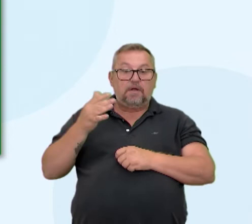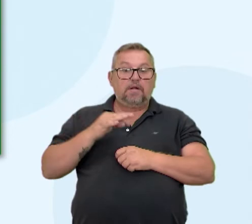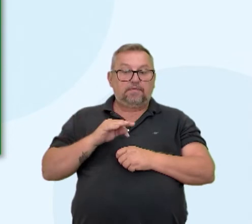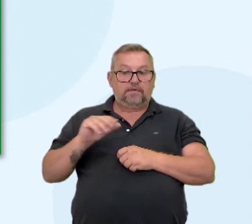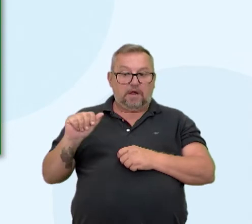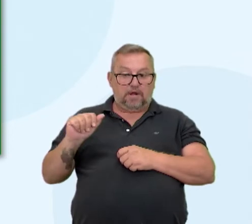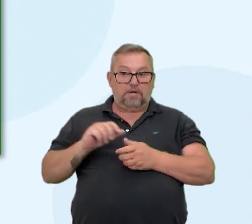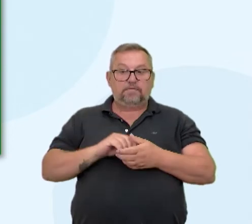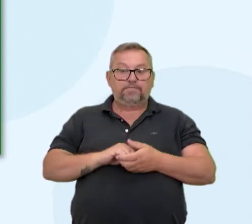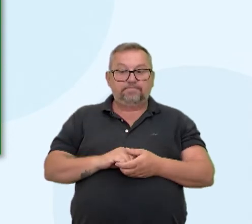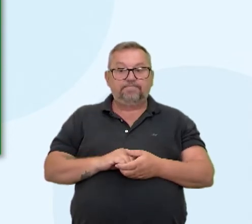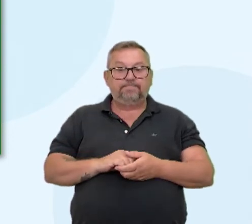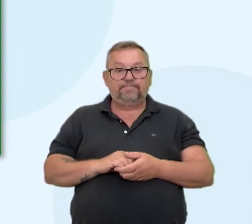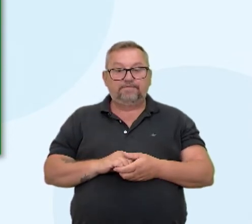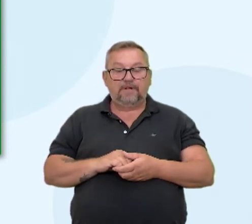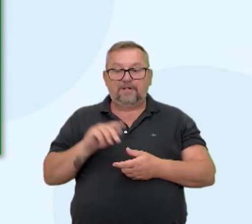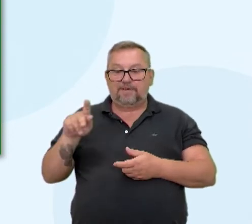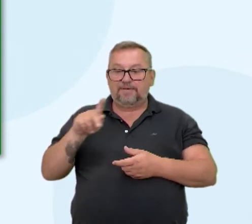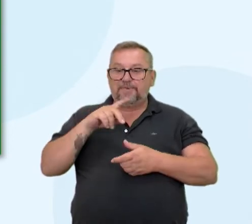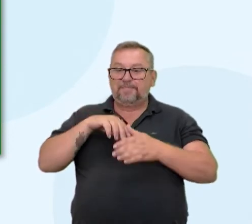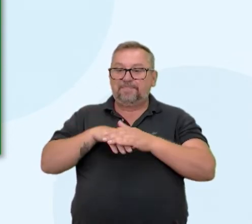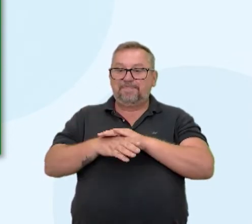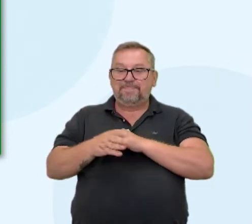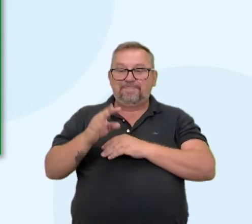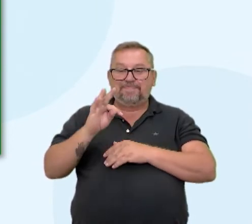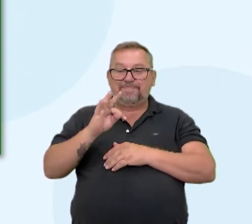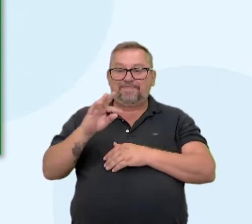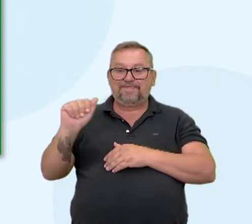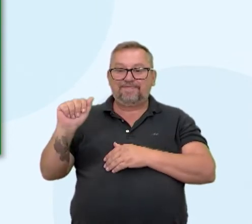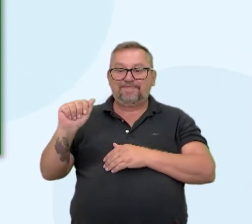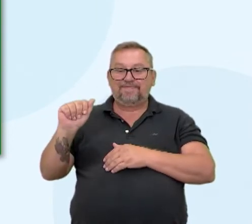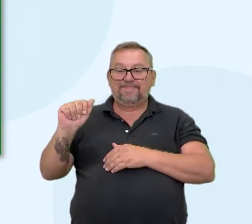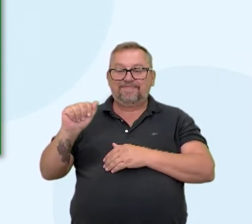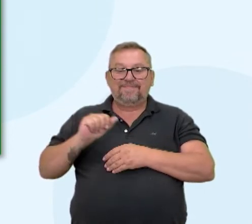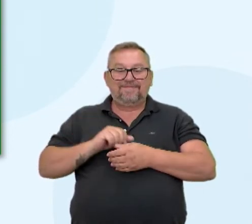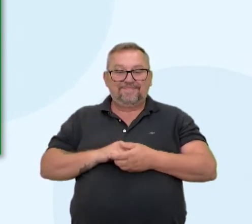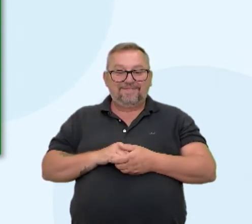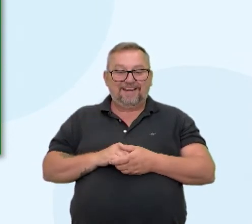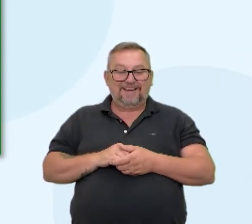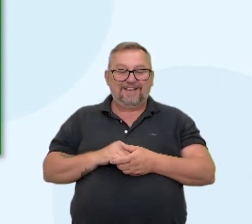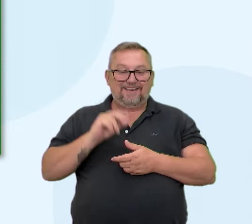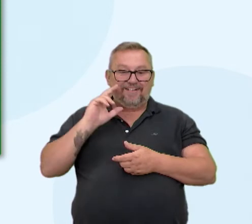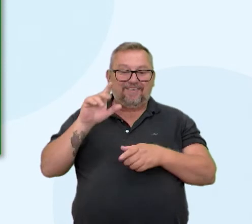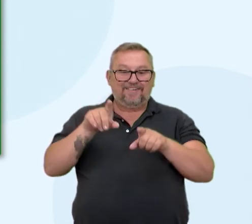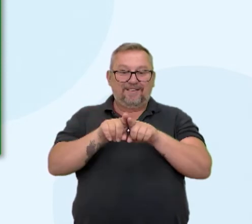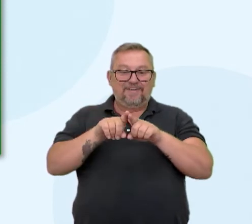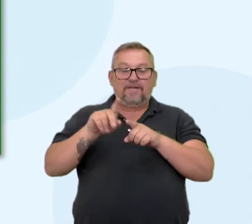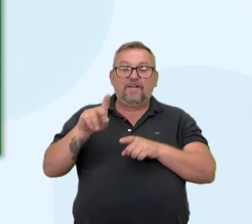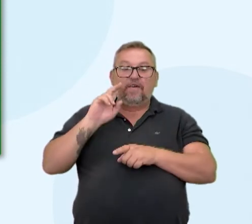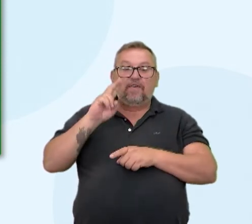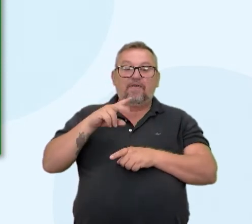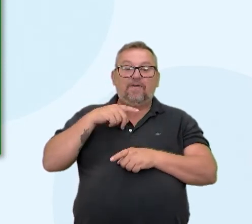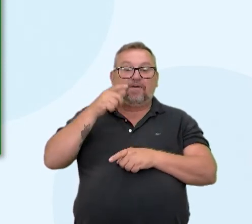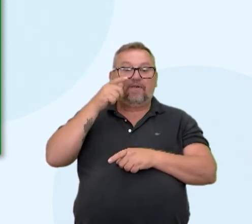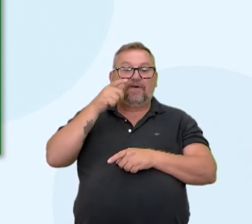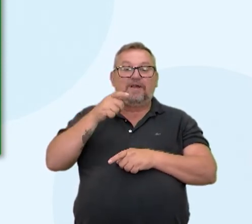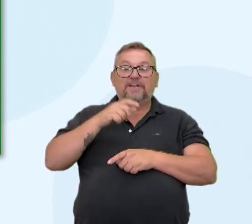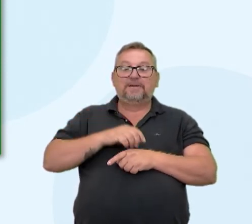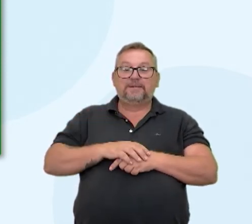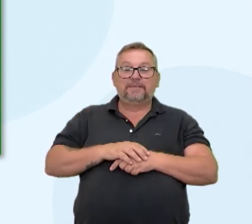exemplo, me encaixaria exatamente nessa situação aqui. Tudo bem? Então, veja, olha o professor, olha onde ele se encaixa.